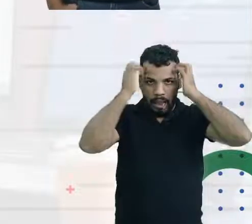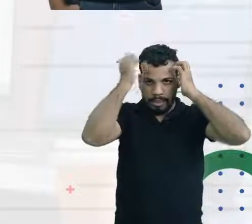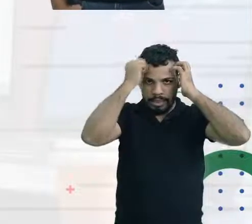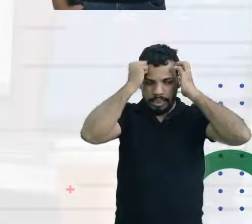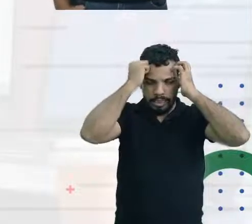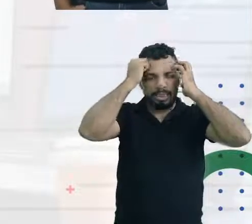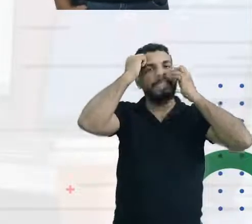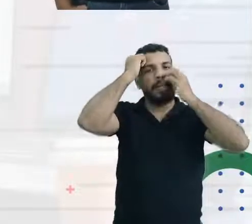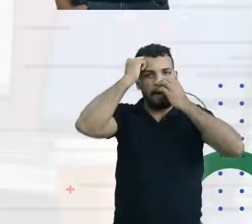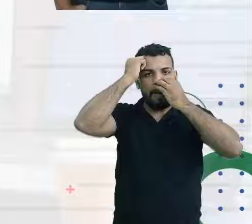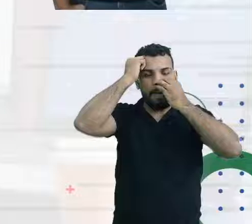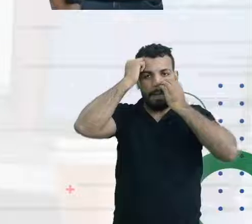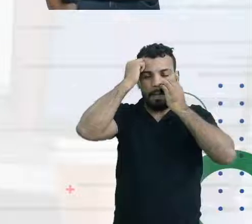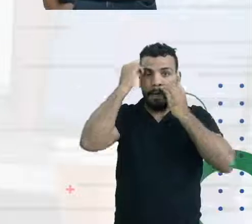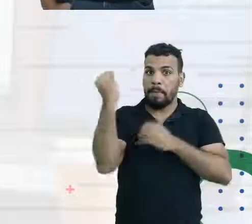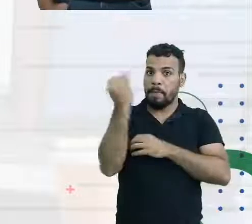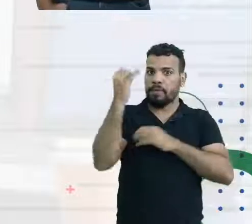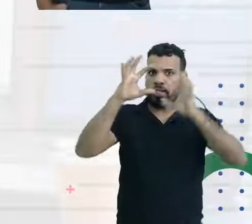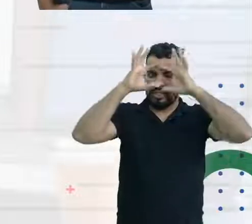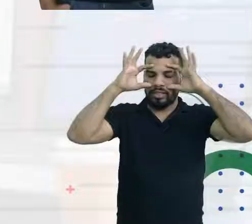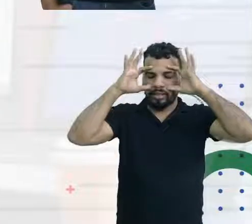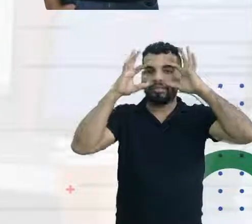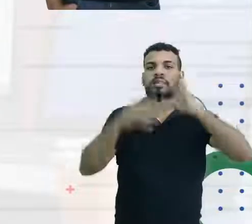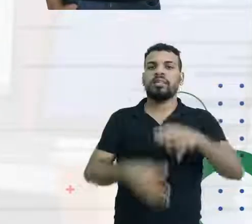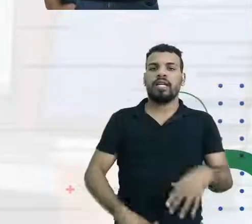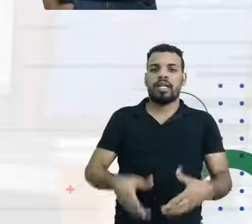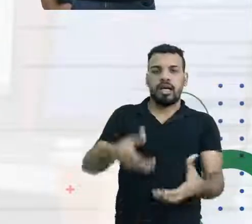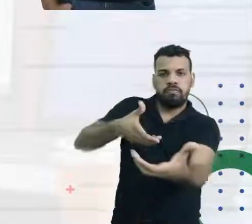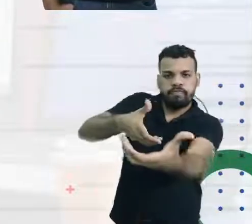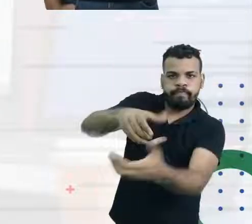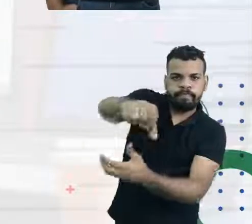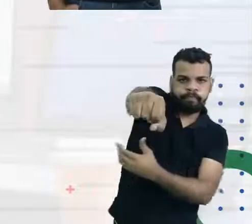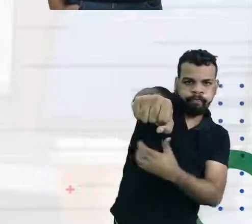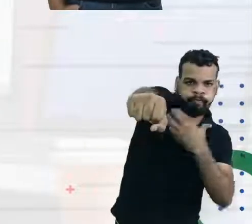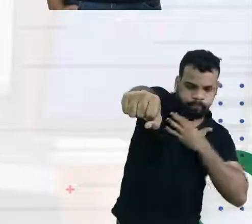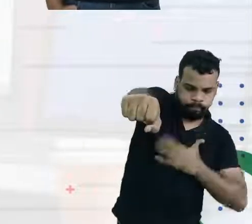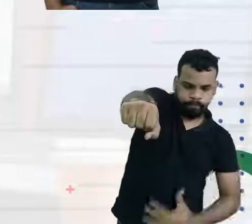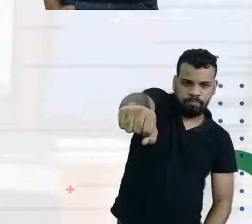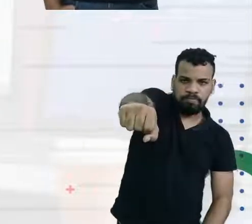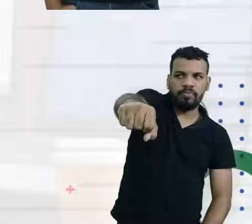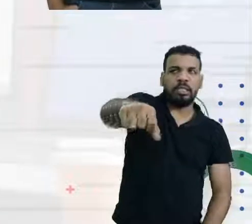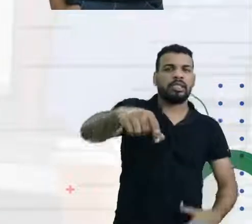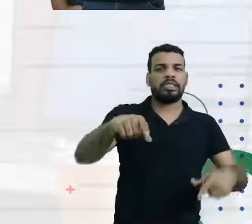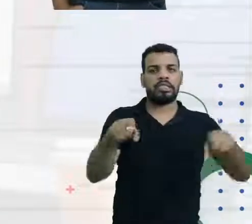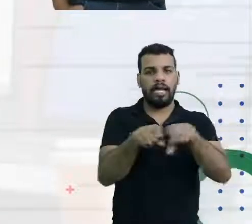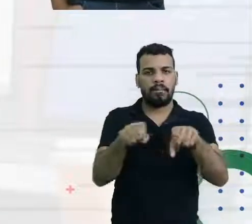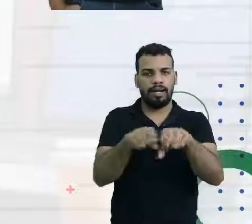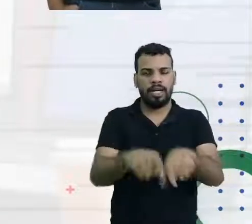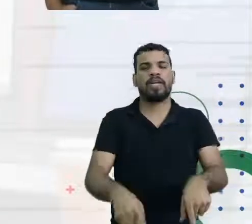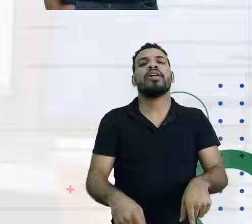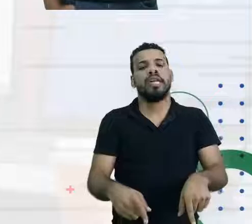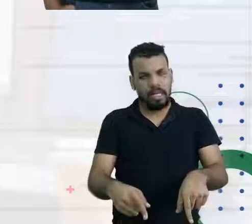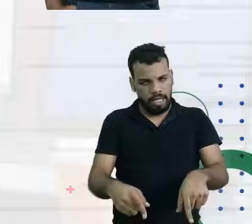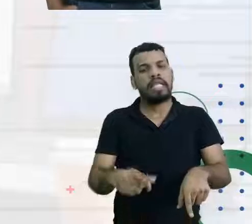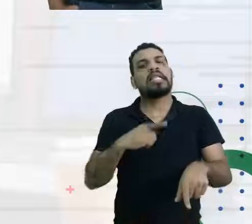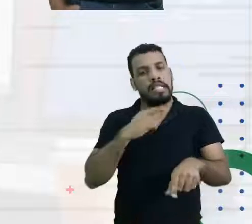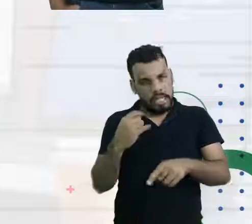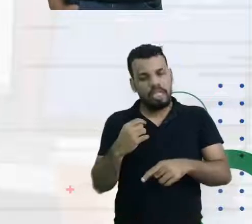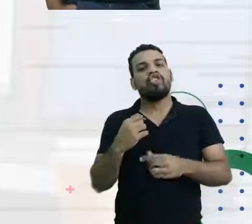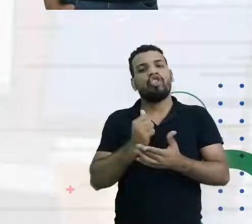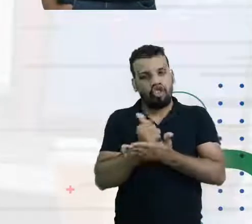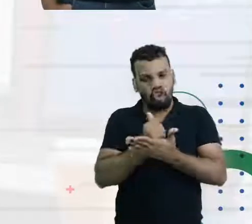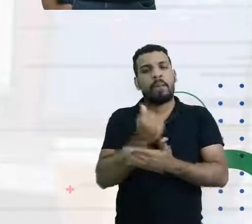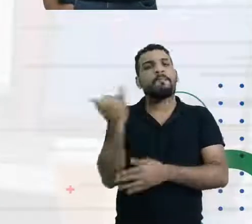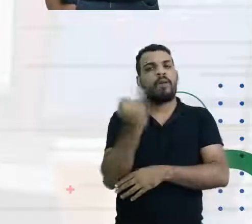que tem importância dentro do jogo, e no canhão e na armadura também, que também tem importância dentro do